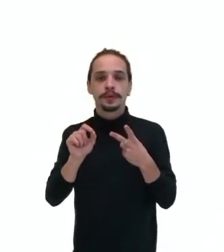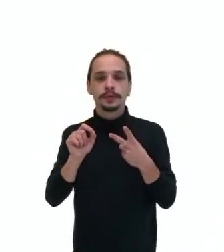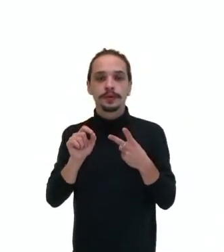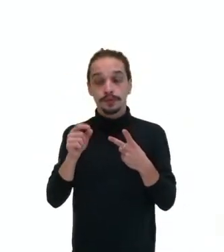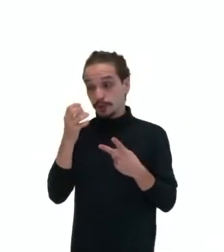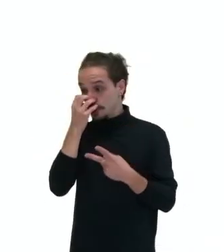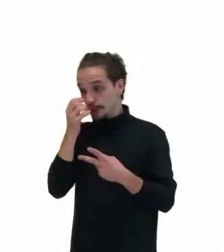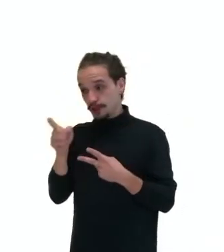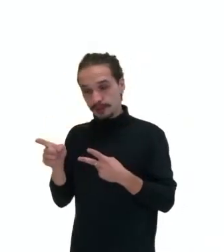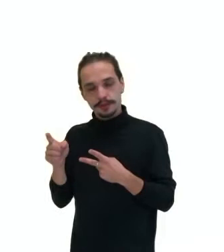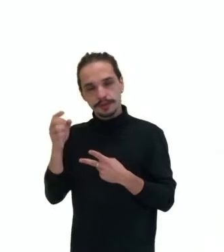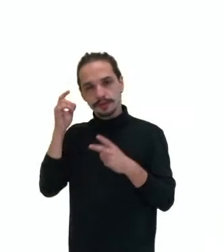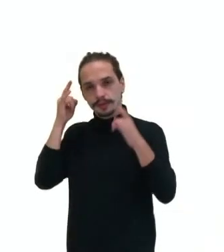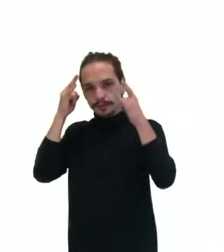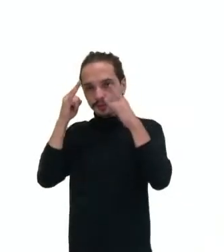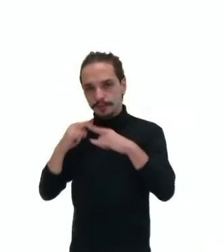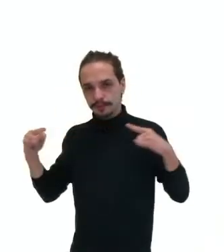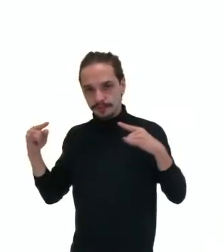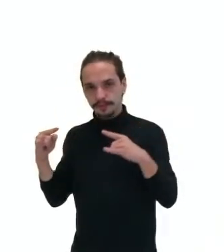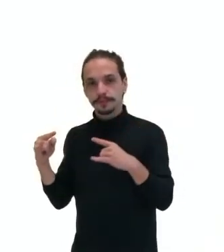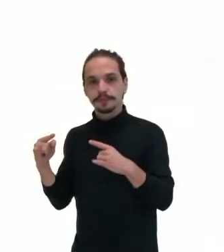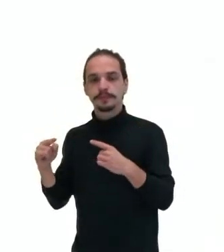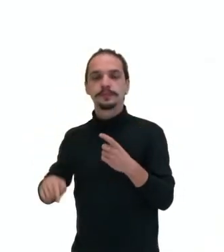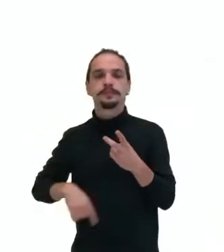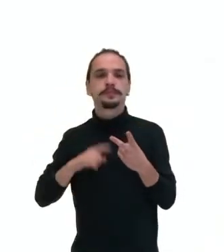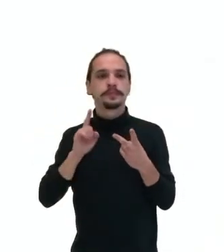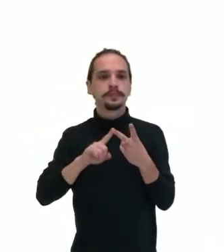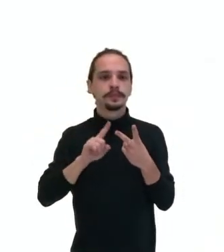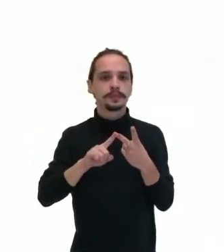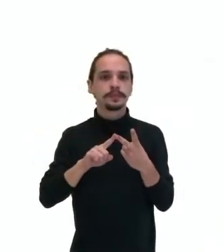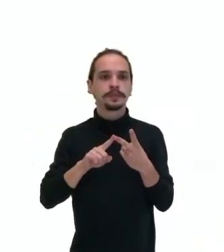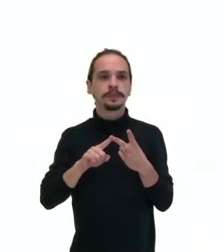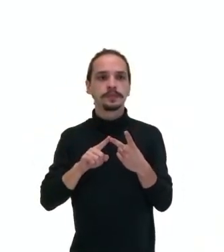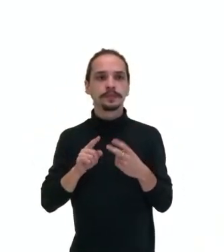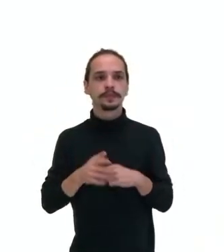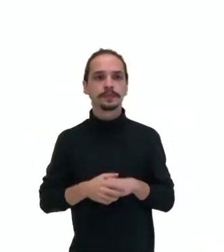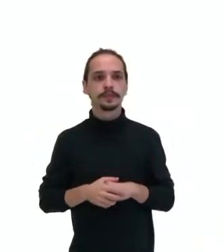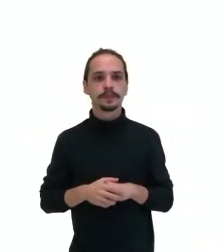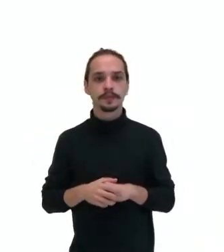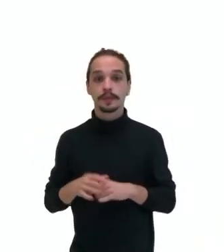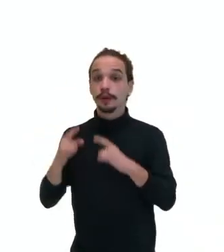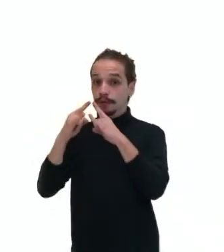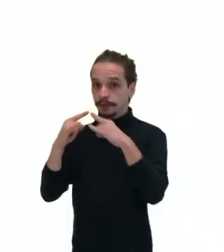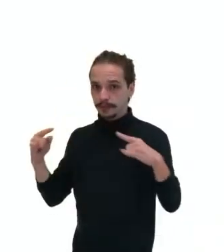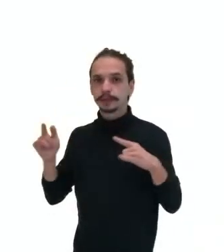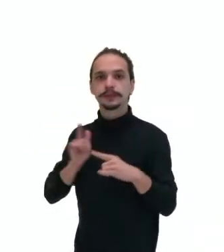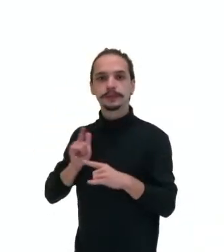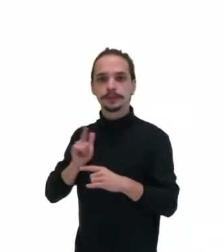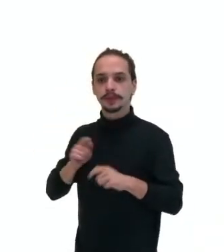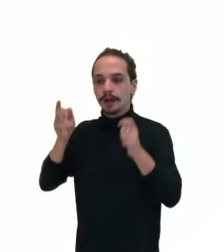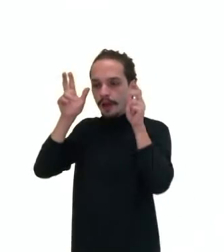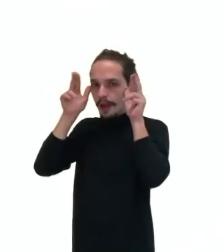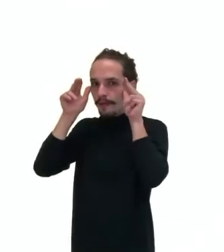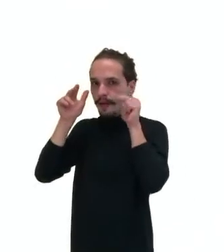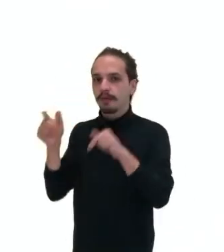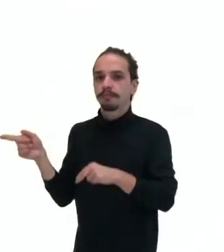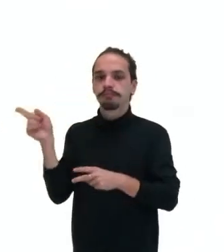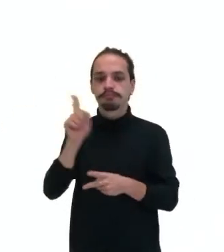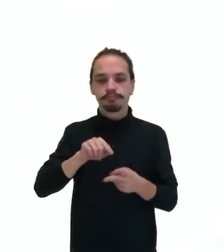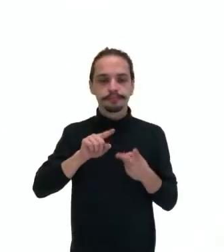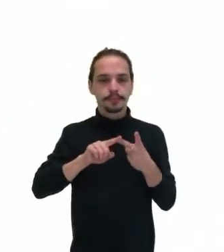né? Os espaços eram semelhantes, mas as funções diferentes. Daí no circo, que a gente falou, corridas, né, de cavalos e as quadrigas.